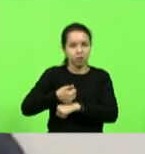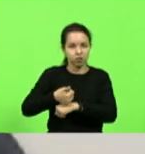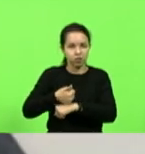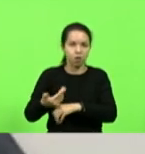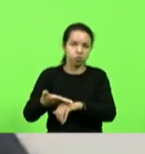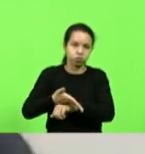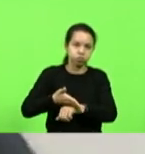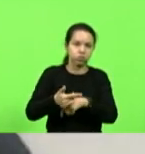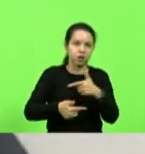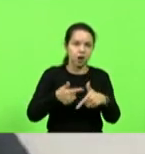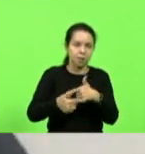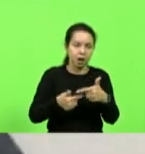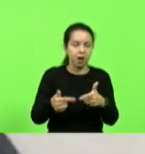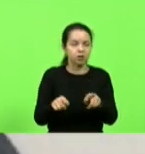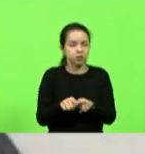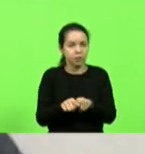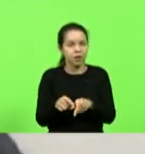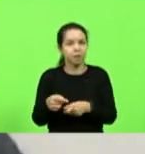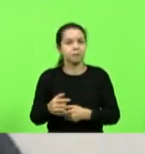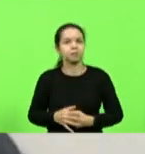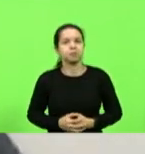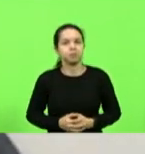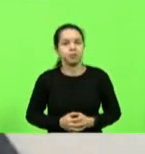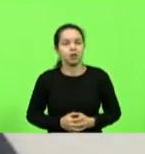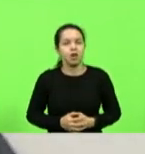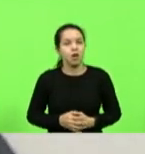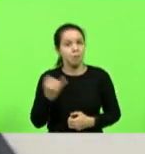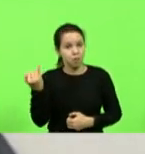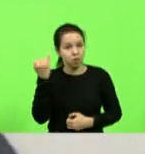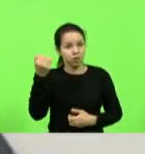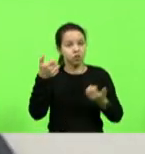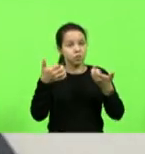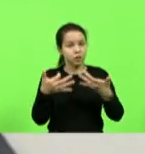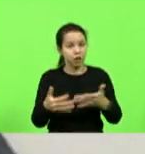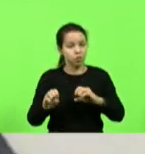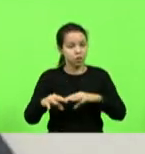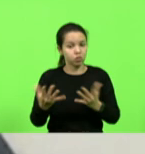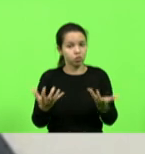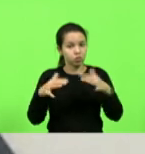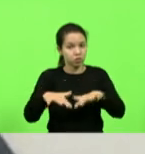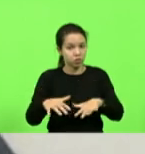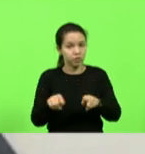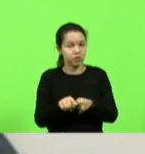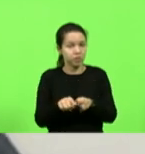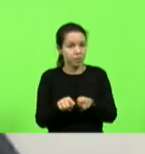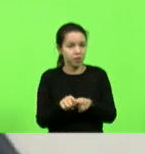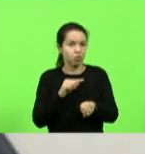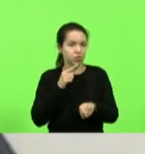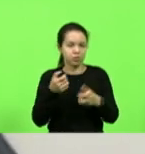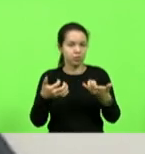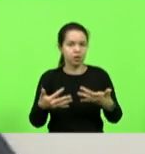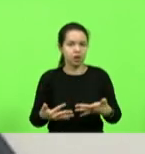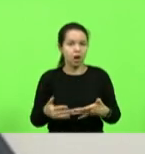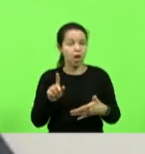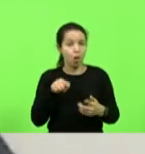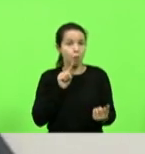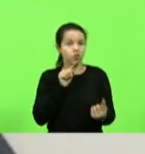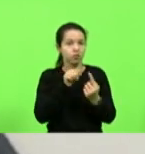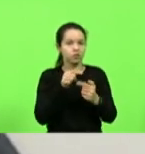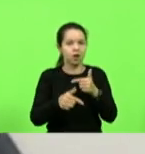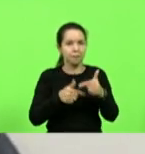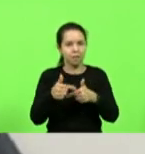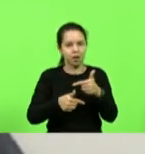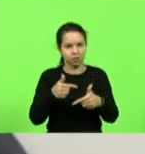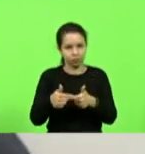né? E por fim, reforçar essa questão da educação inclusiva, que eu não pude falar, que é um dos objetos de trabalho